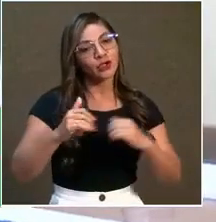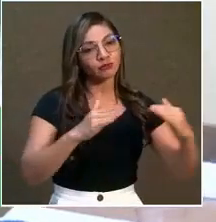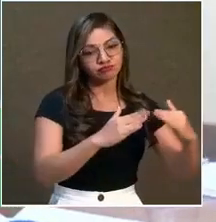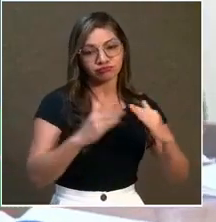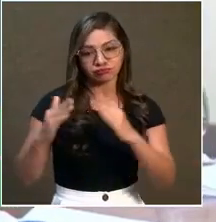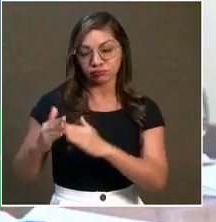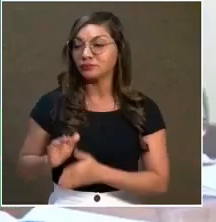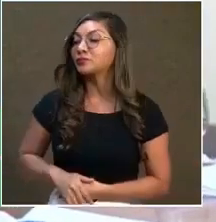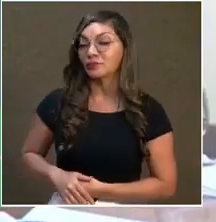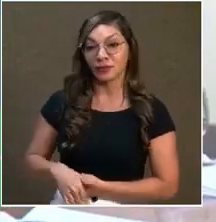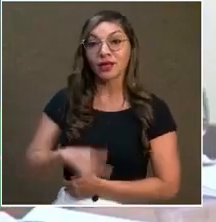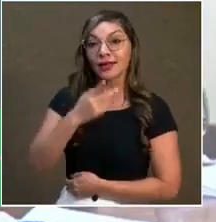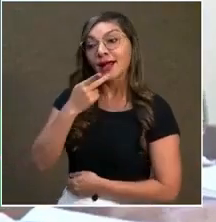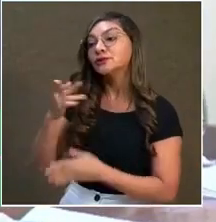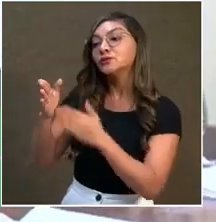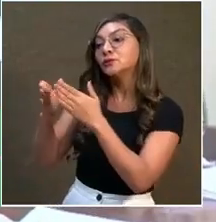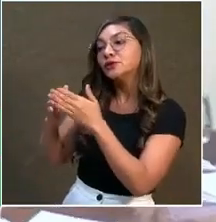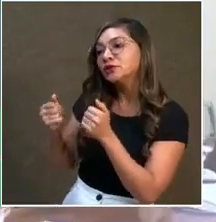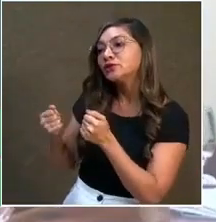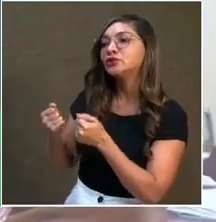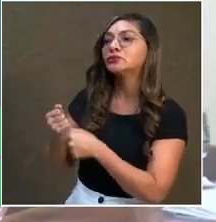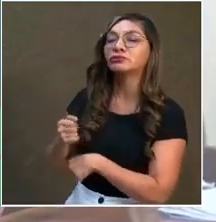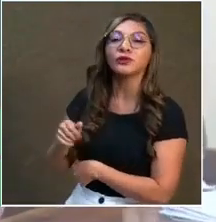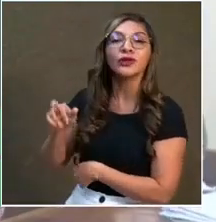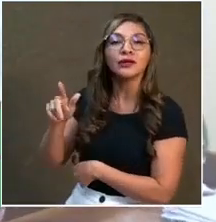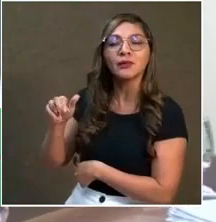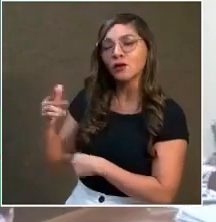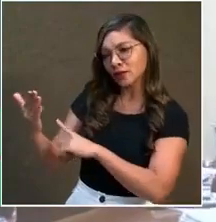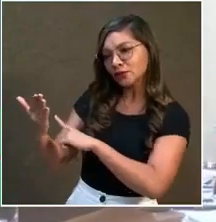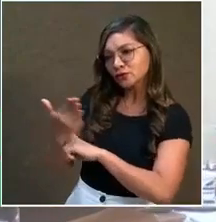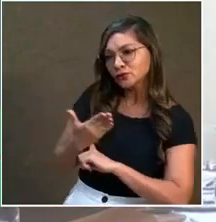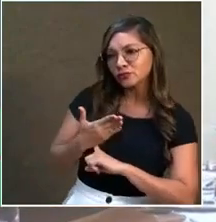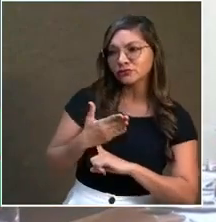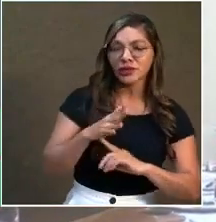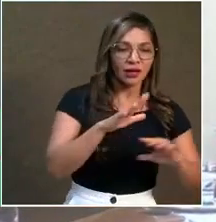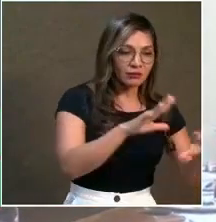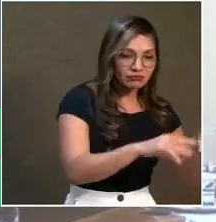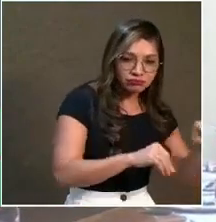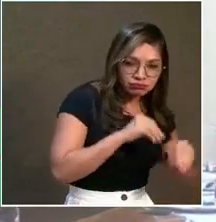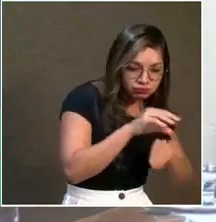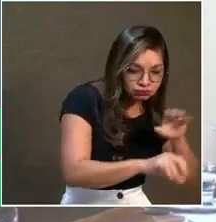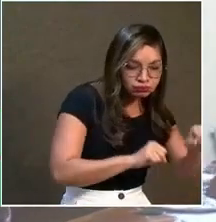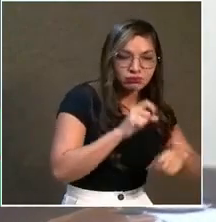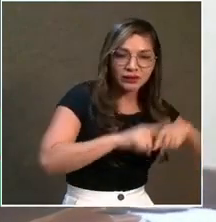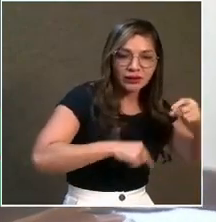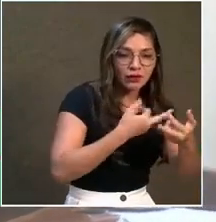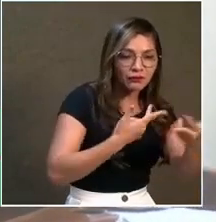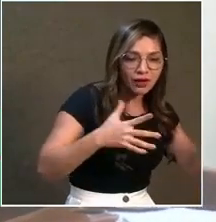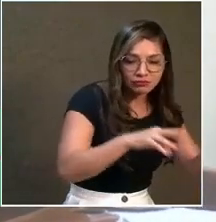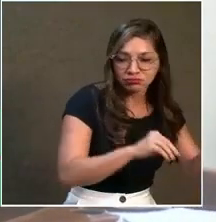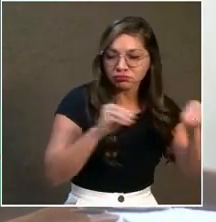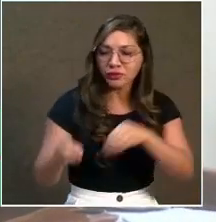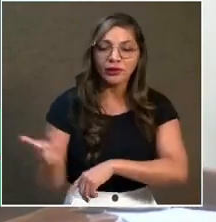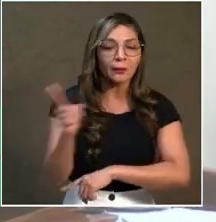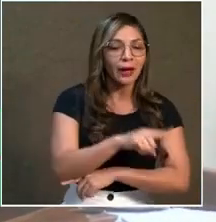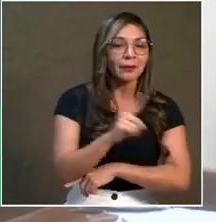pediu ajuda do irmão para que o irmão tirasse as coisas da residência e levasse para o apartamento. Então eles fizeram várias